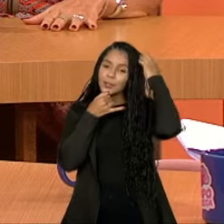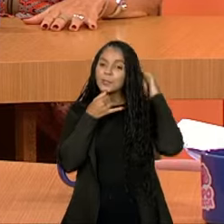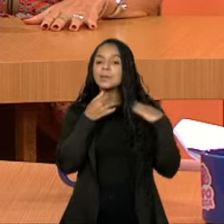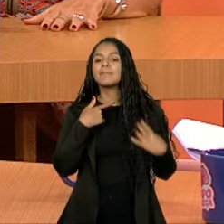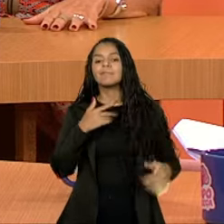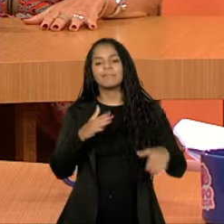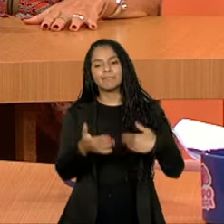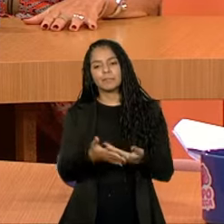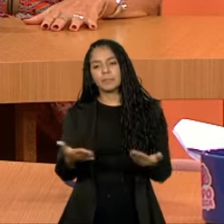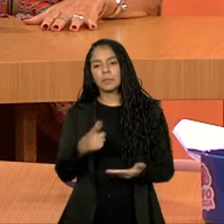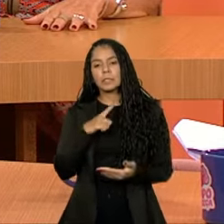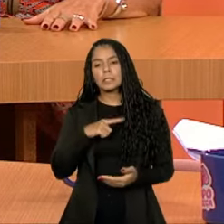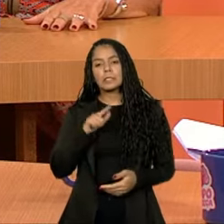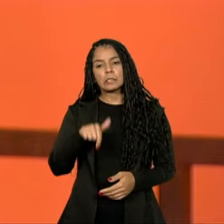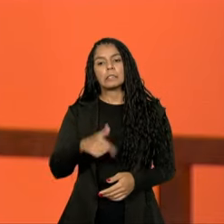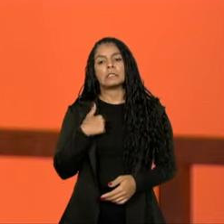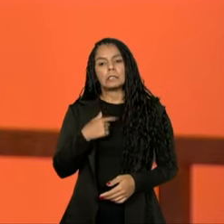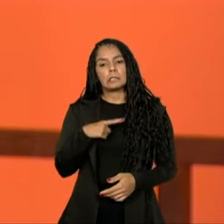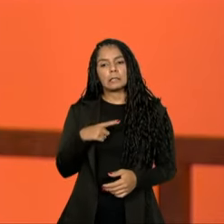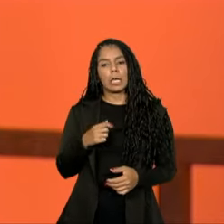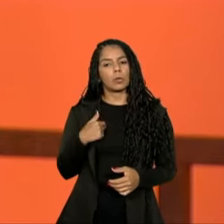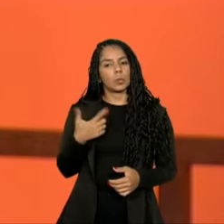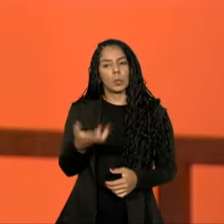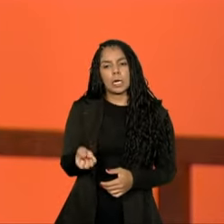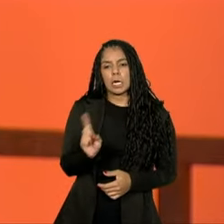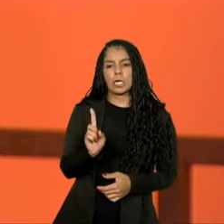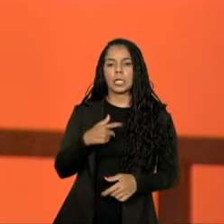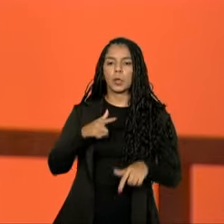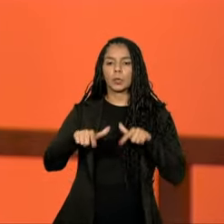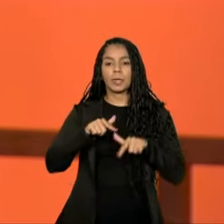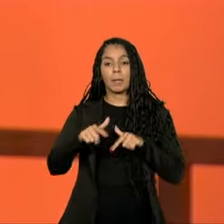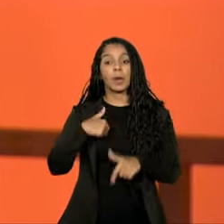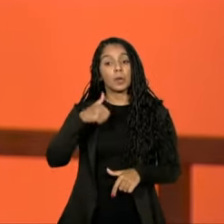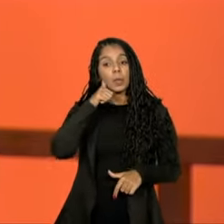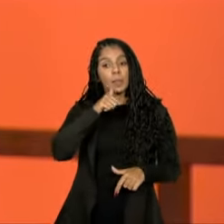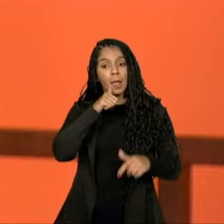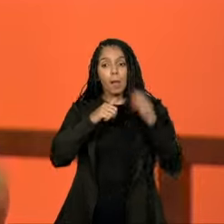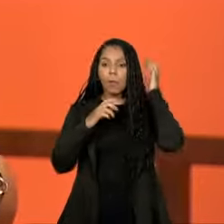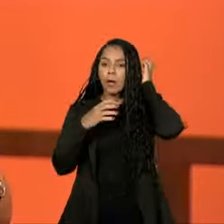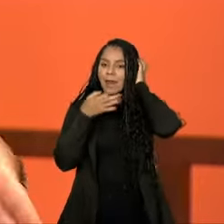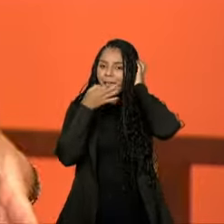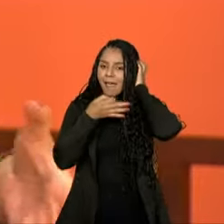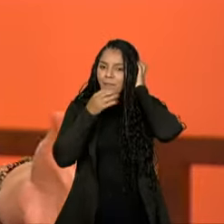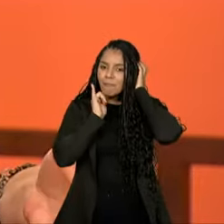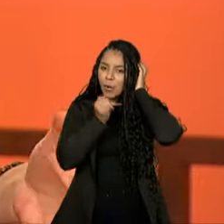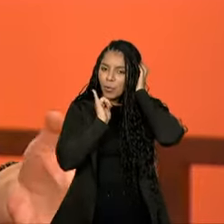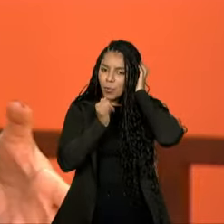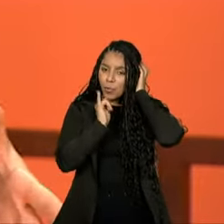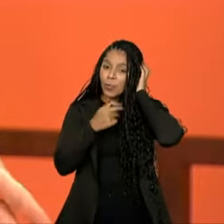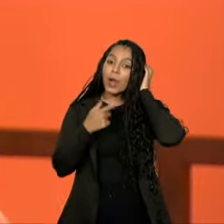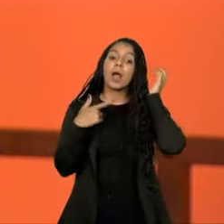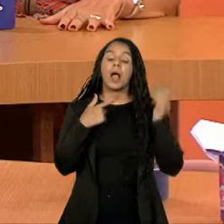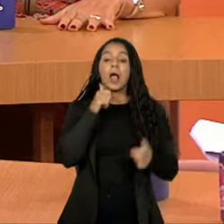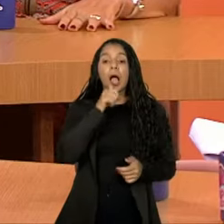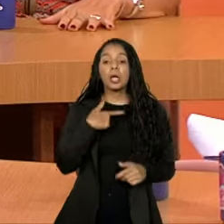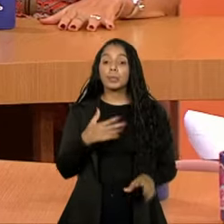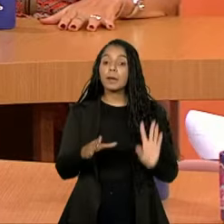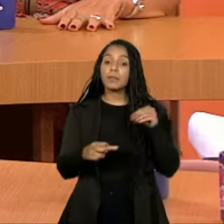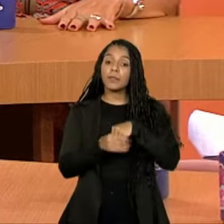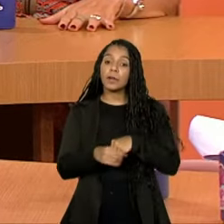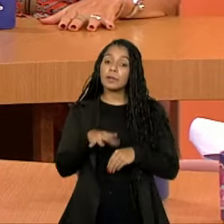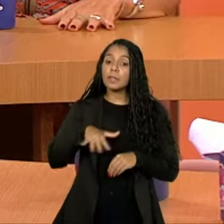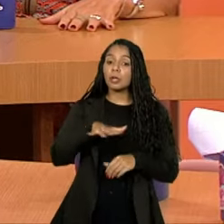ainda há uma resistência muito grande ao trabalho, principalmente da narradora, porque as mulheres foram se inserindo nesse meio esportivo, primeiro